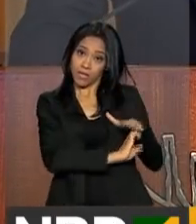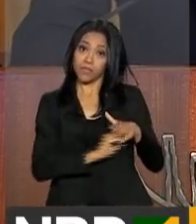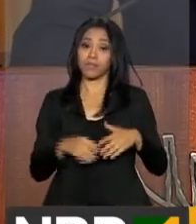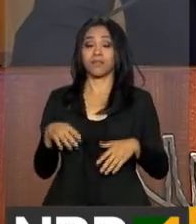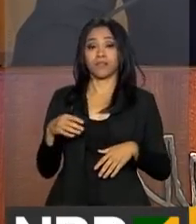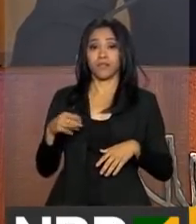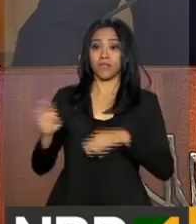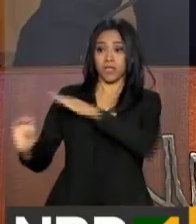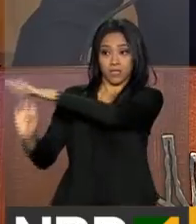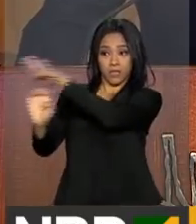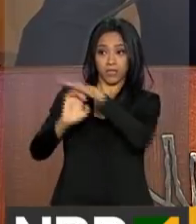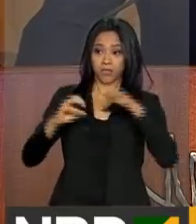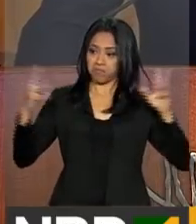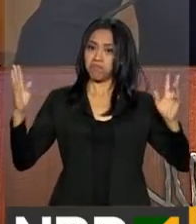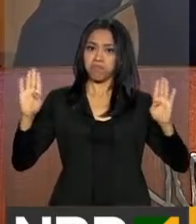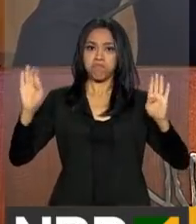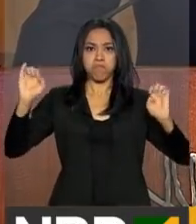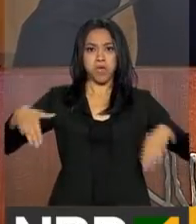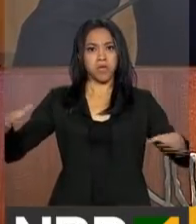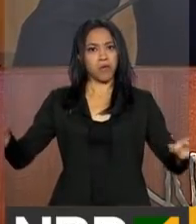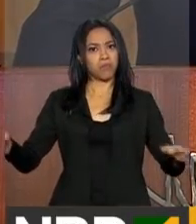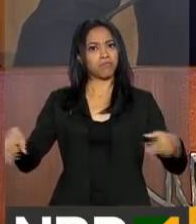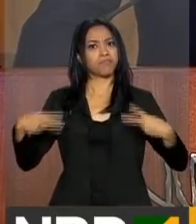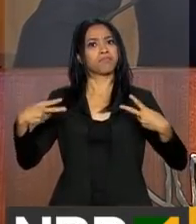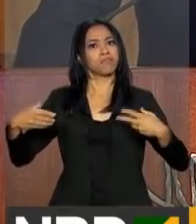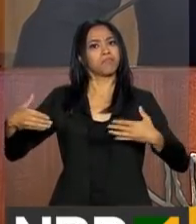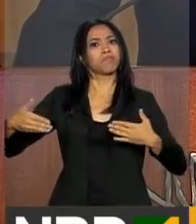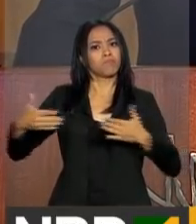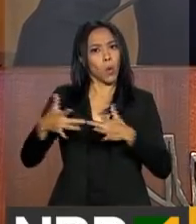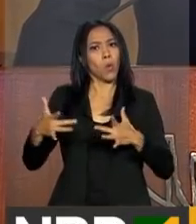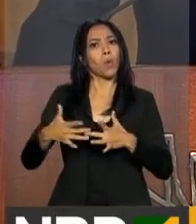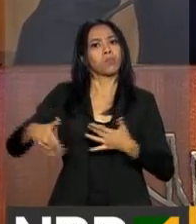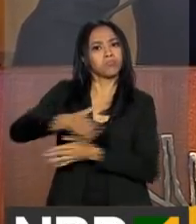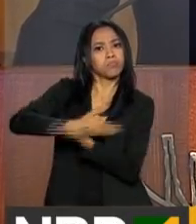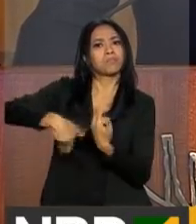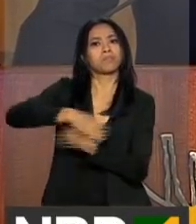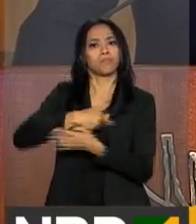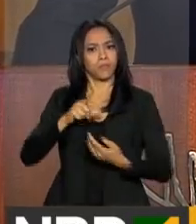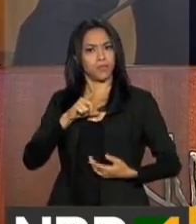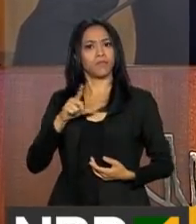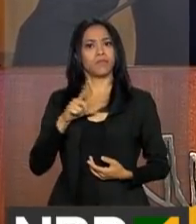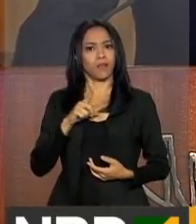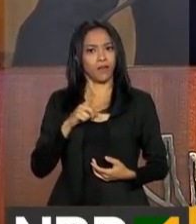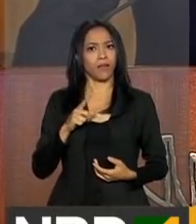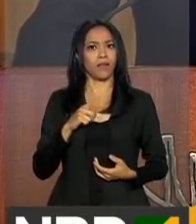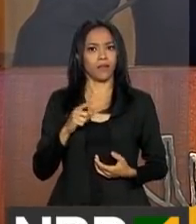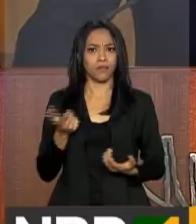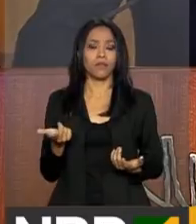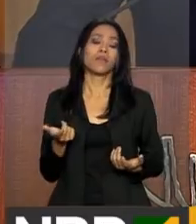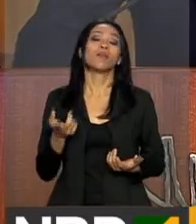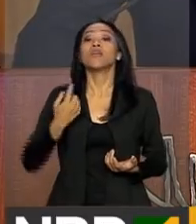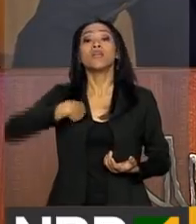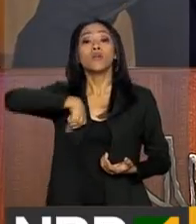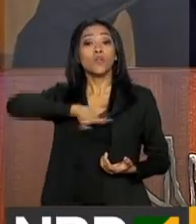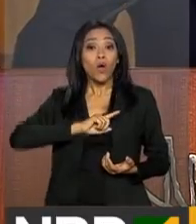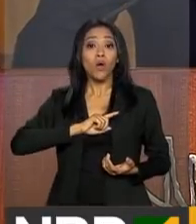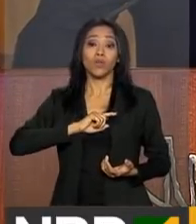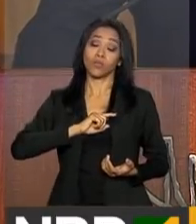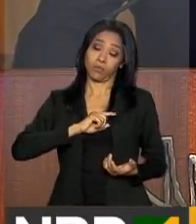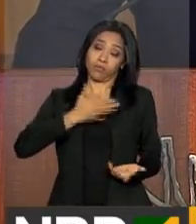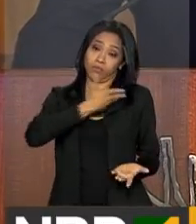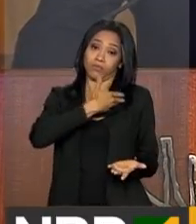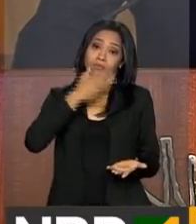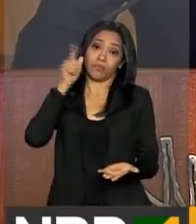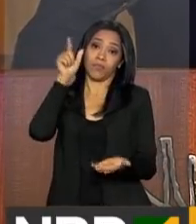bem, se apreciam, eu pude verificar que se relacionam com absoluta fluidez. E nosso papel como